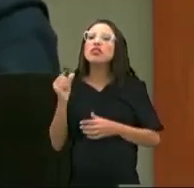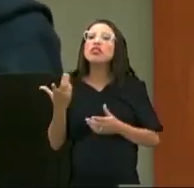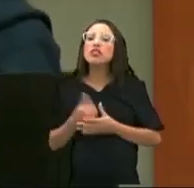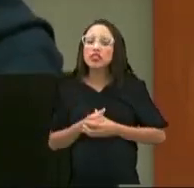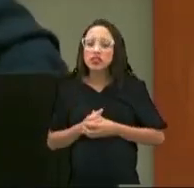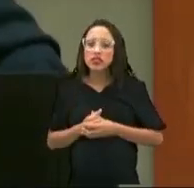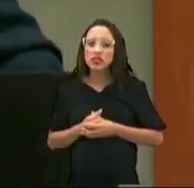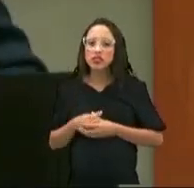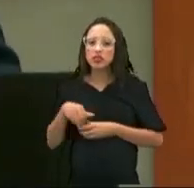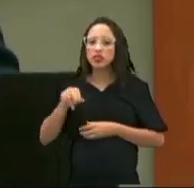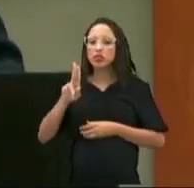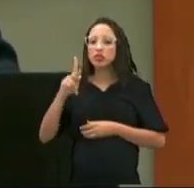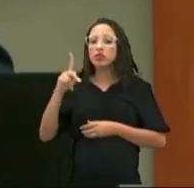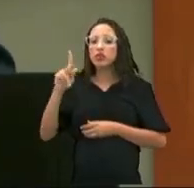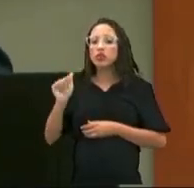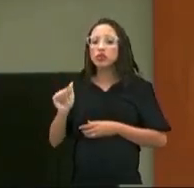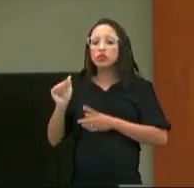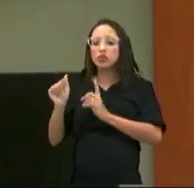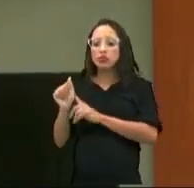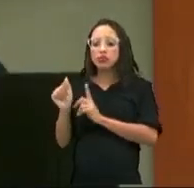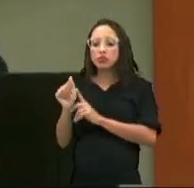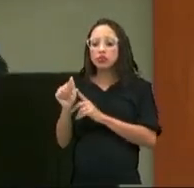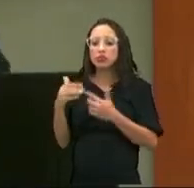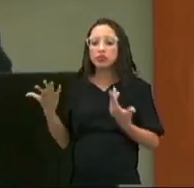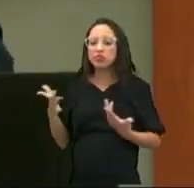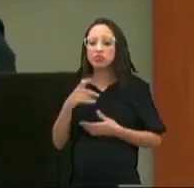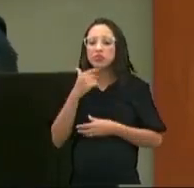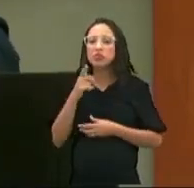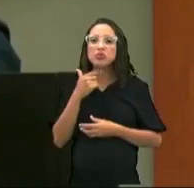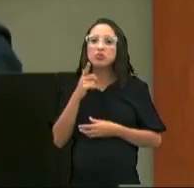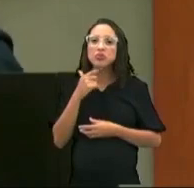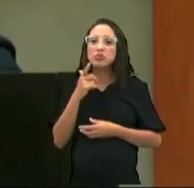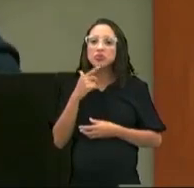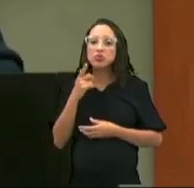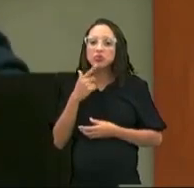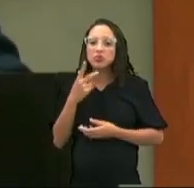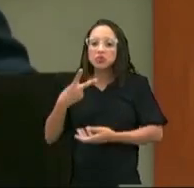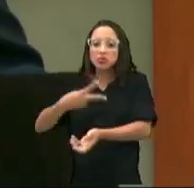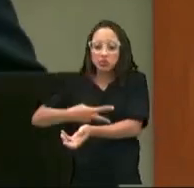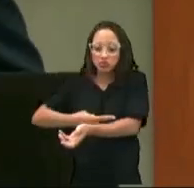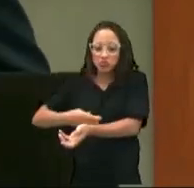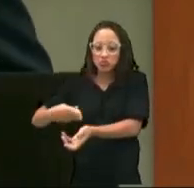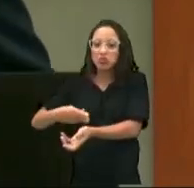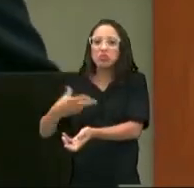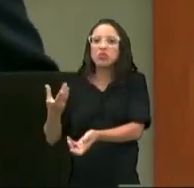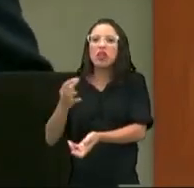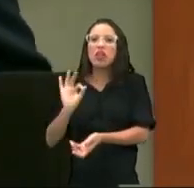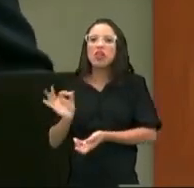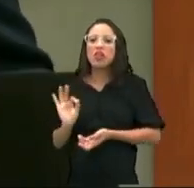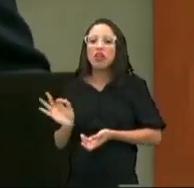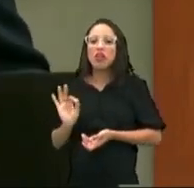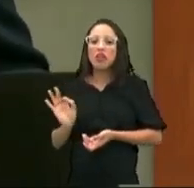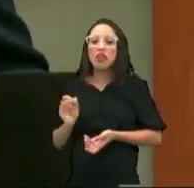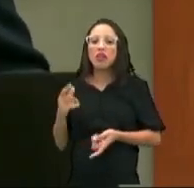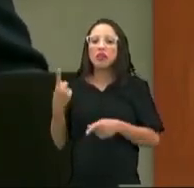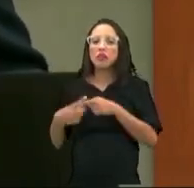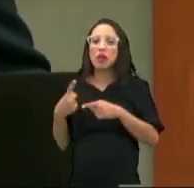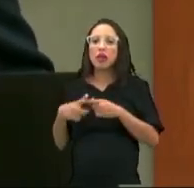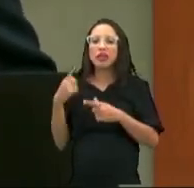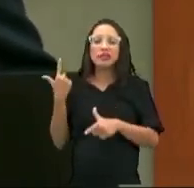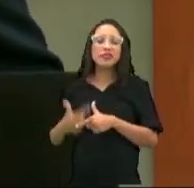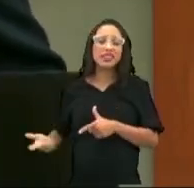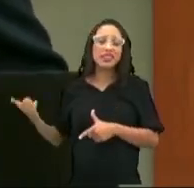hoje mal conseguem fazer a coleta de exames laboratoriais em função dos muitos